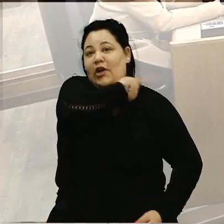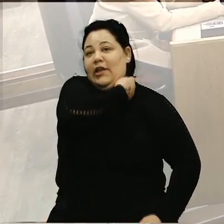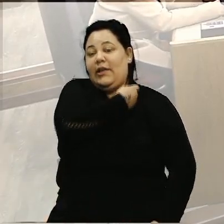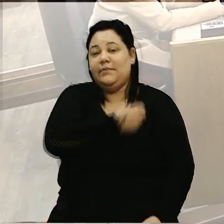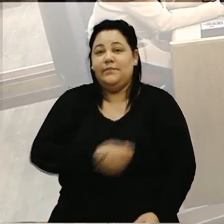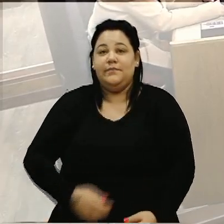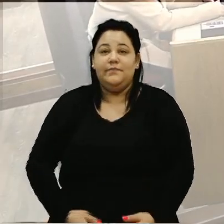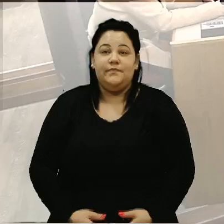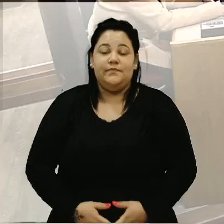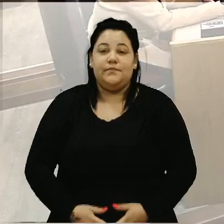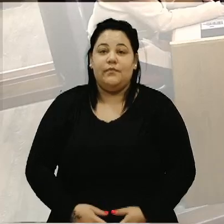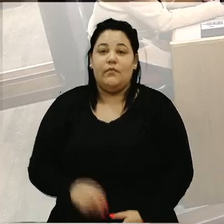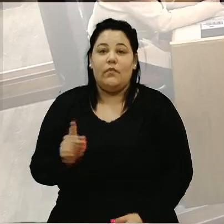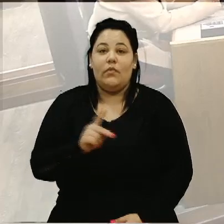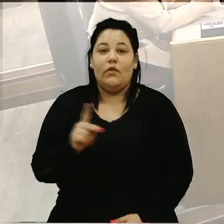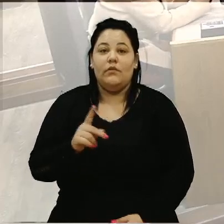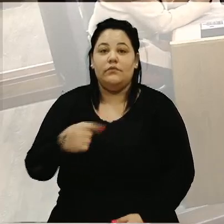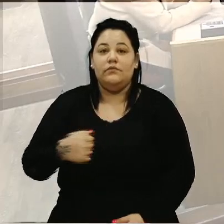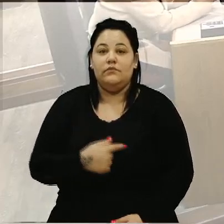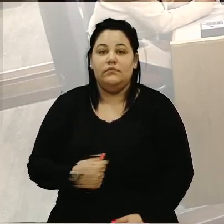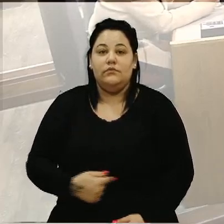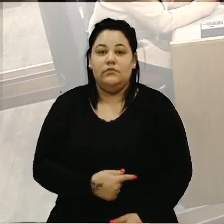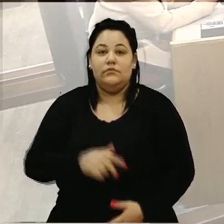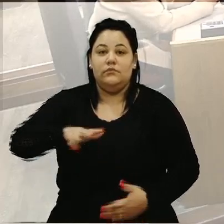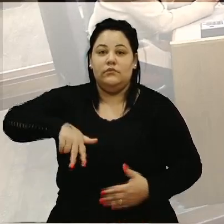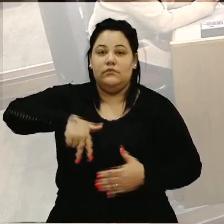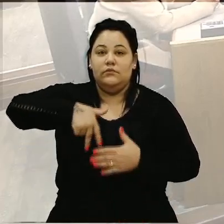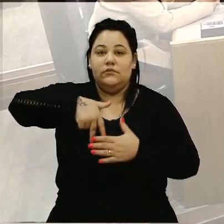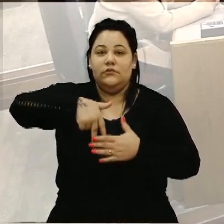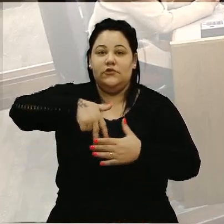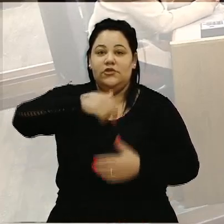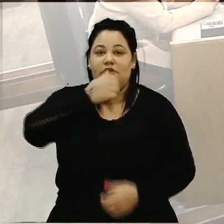Professor Zanquim, com a palavra na tribuna.